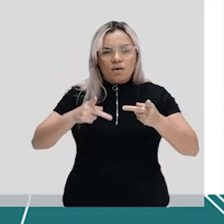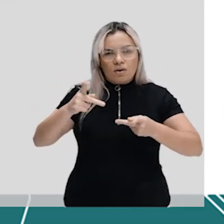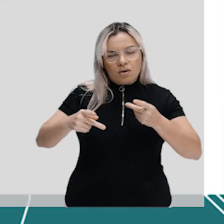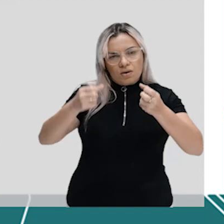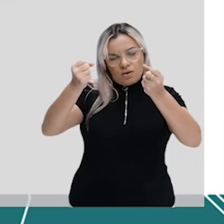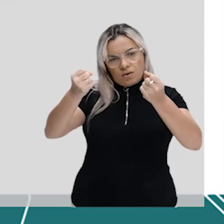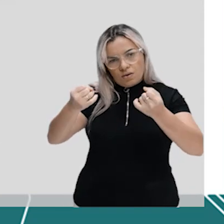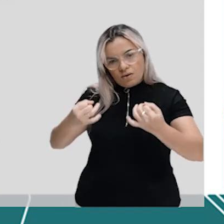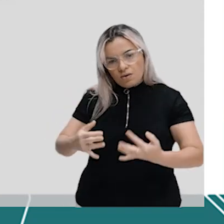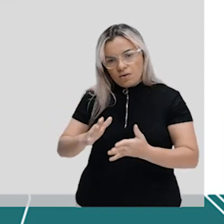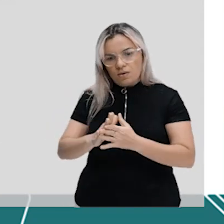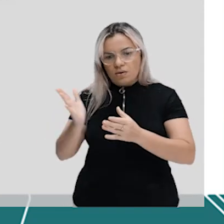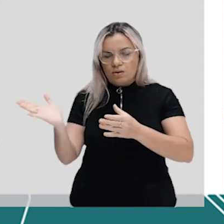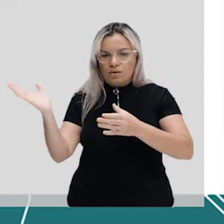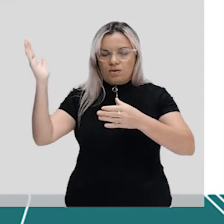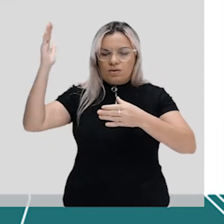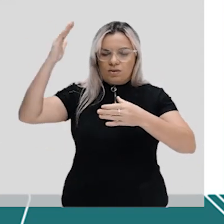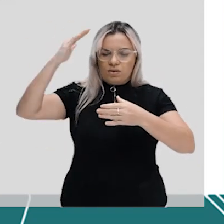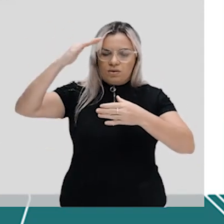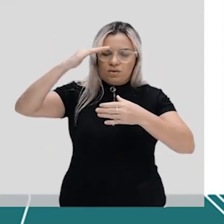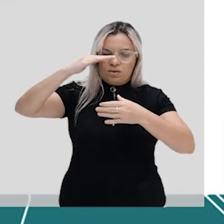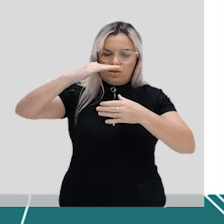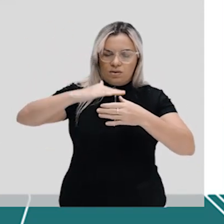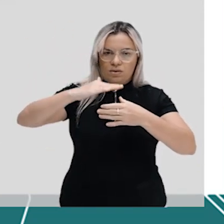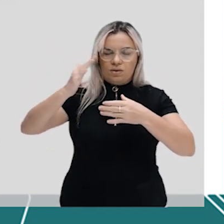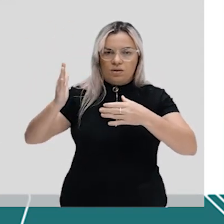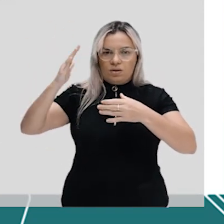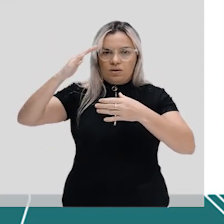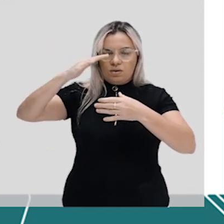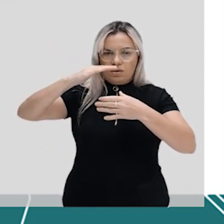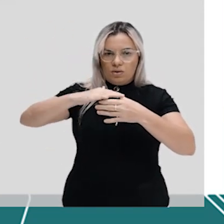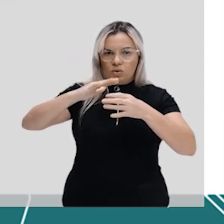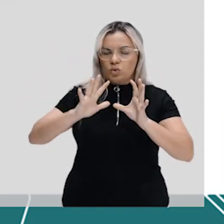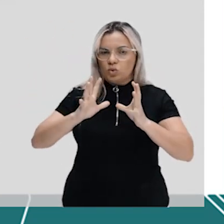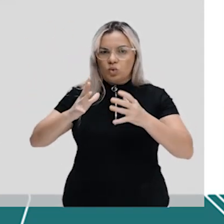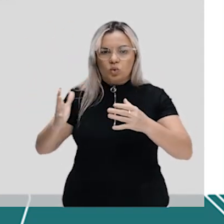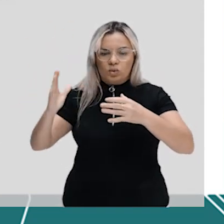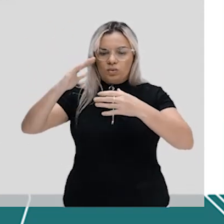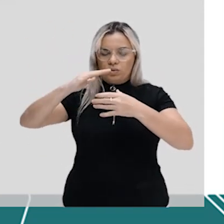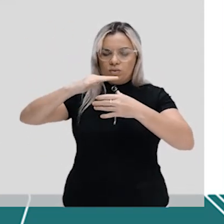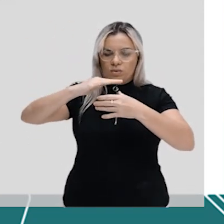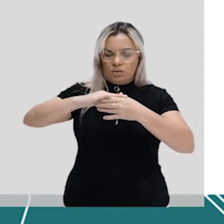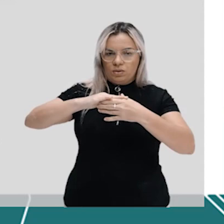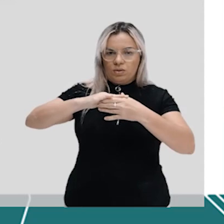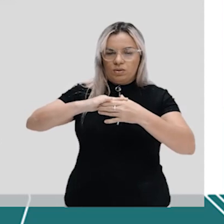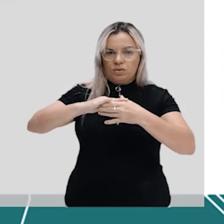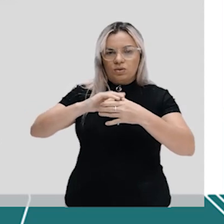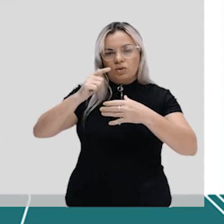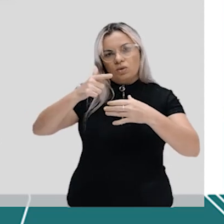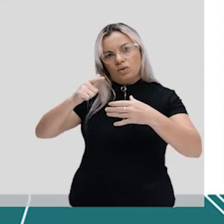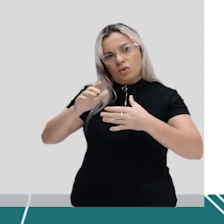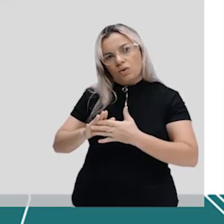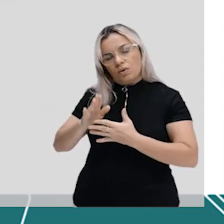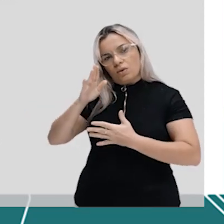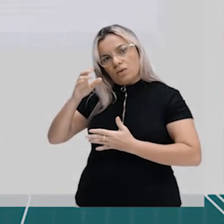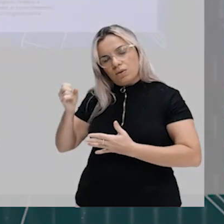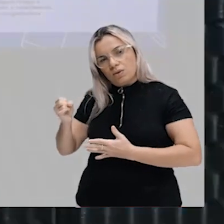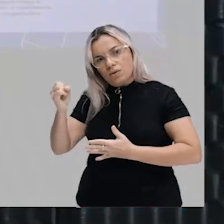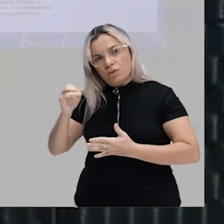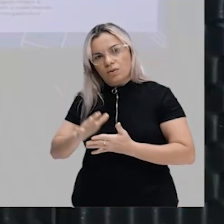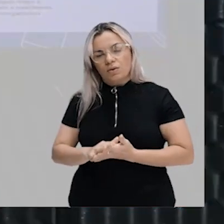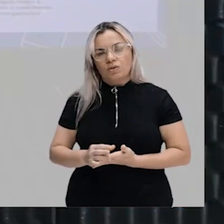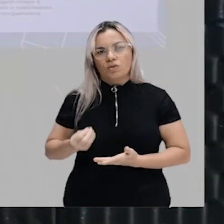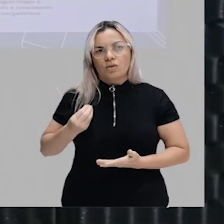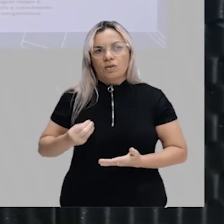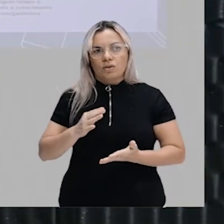fechava o balão hermeticamente, ou seja, quando lacrava mesmo, tirava o princípio vital? Pois é. Aí